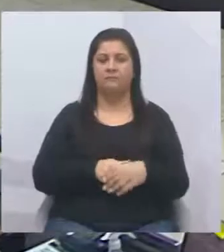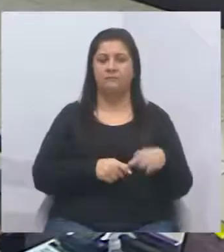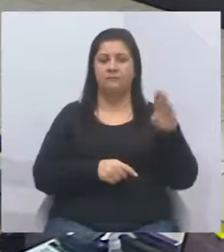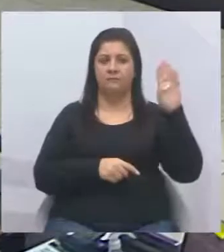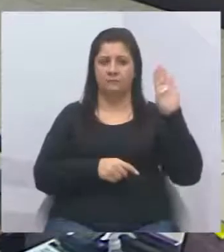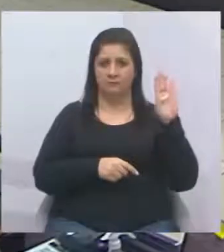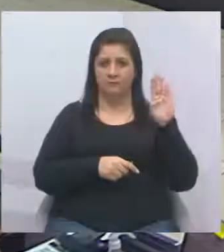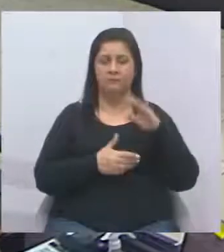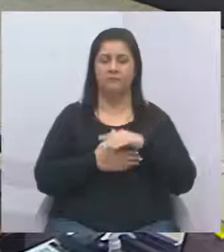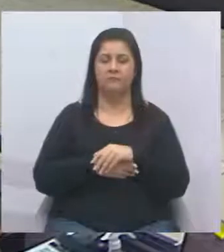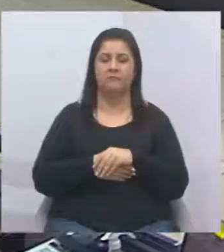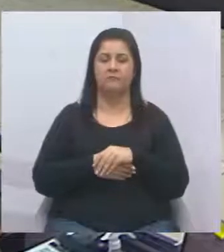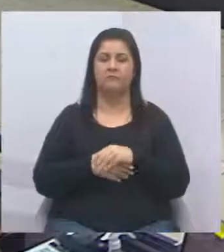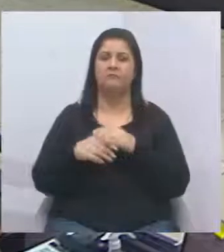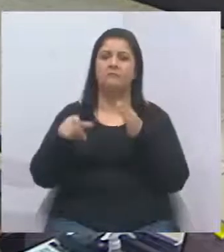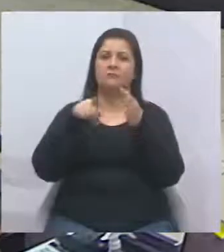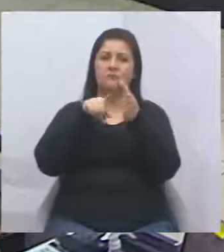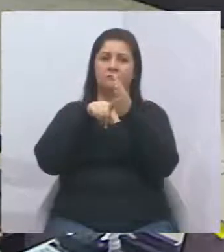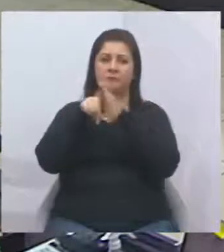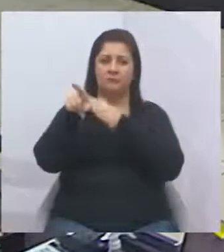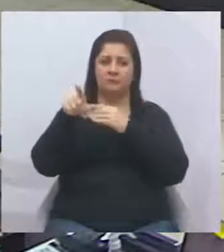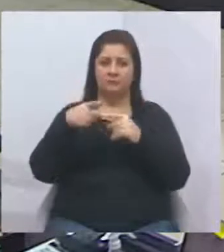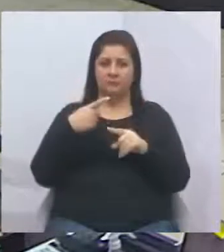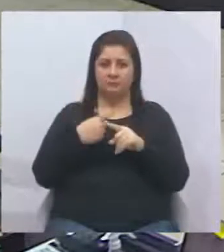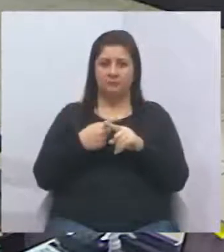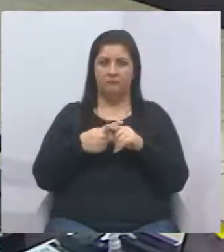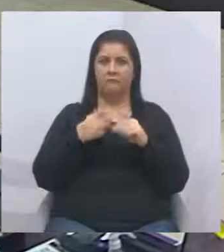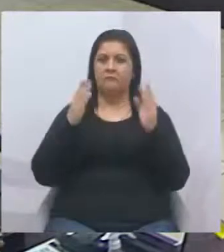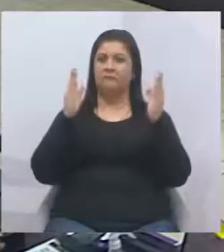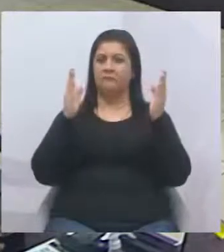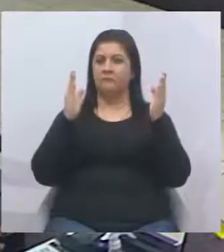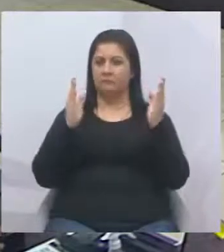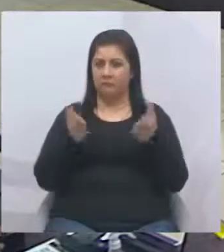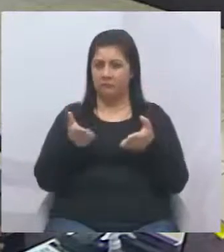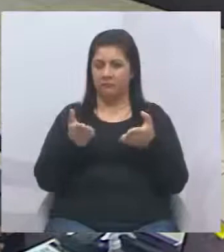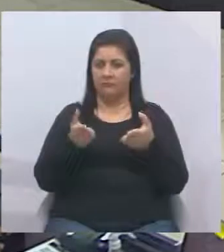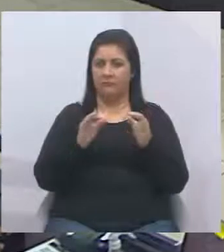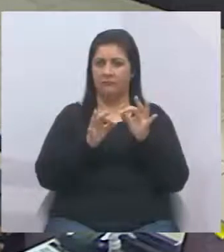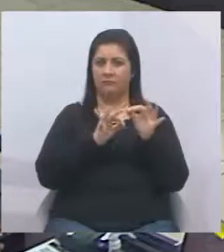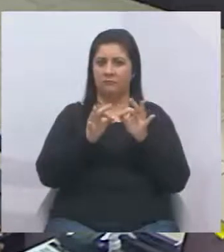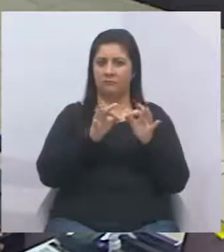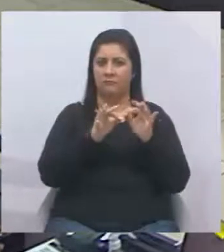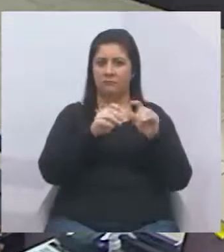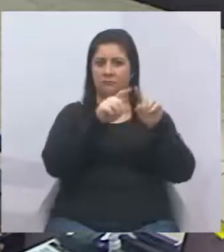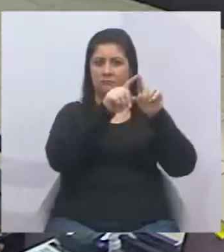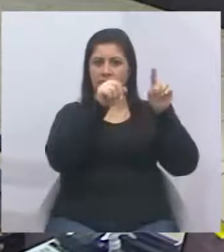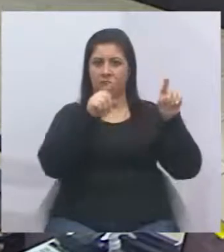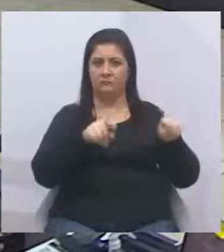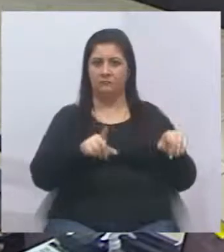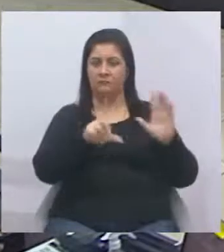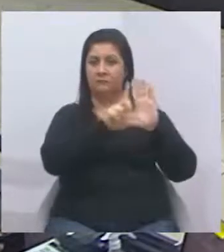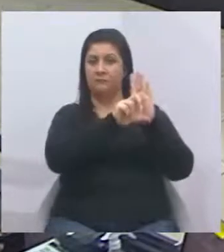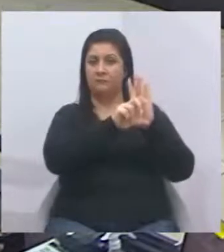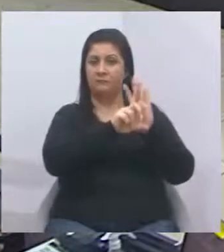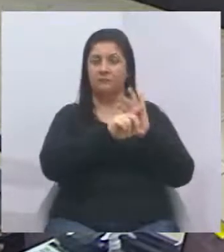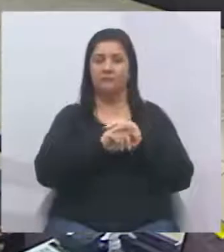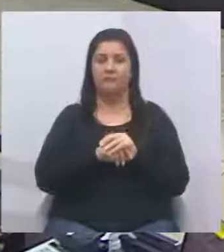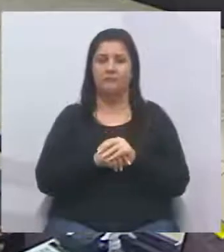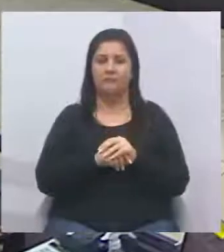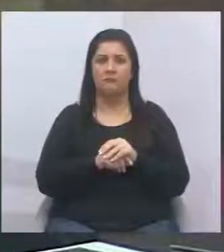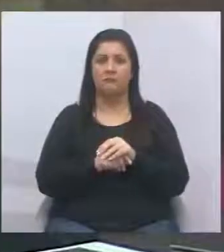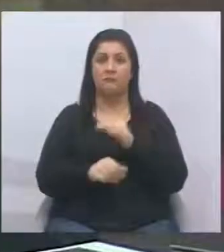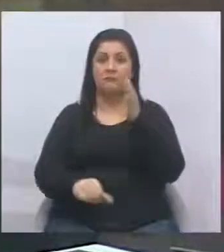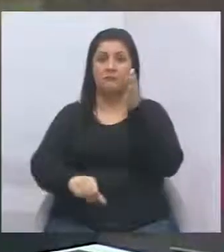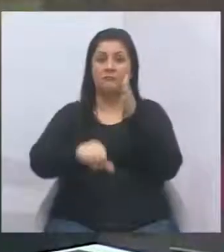venho fazendo esse pedido de informação, que eu já coloquei nessa casa um projeto onde vai poder gerar emprego, o